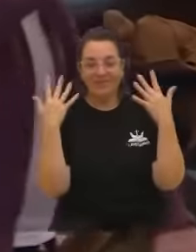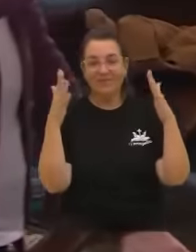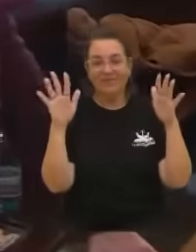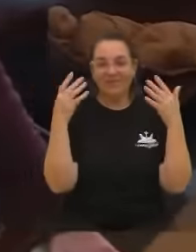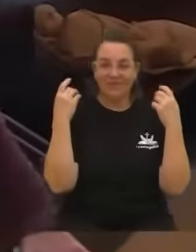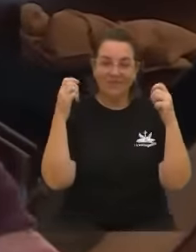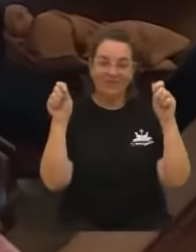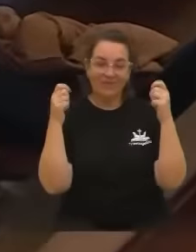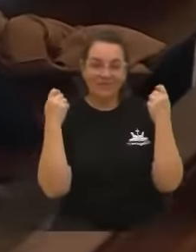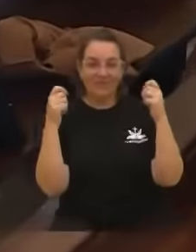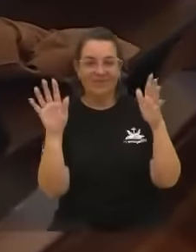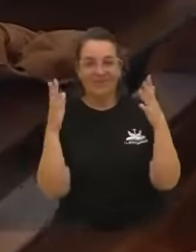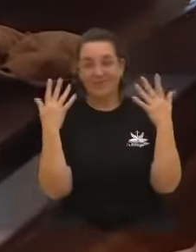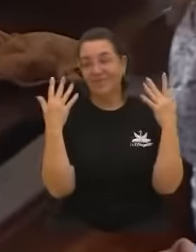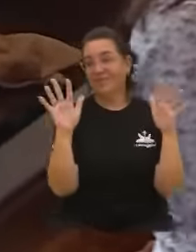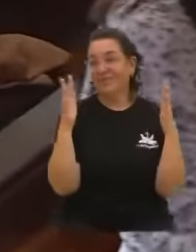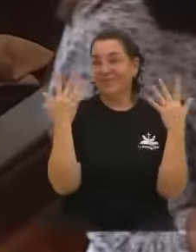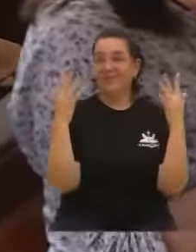aleluia,